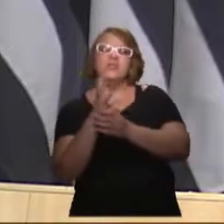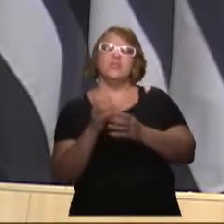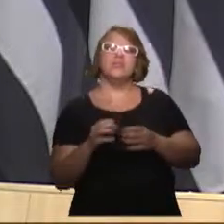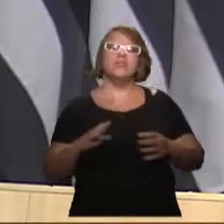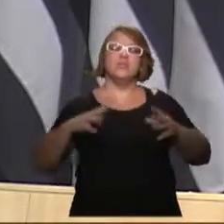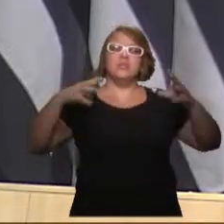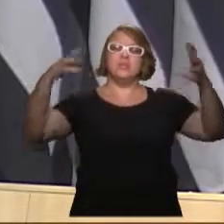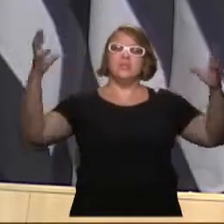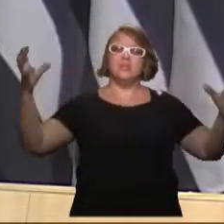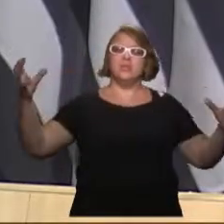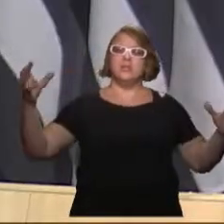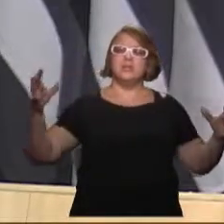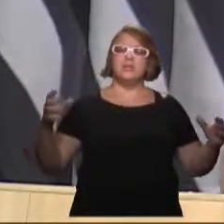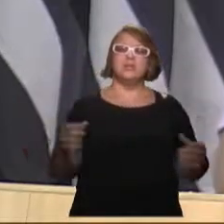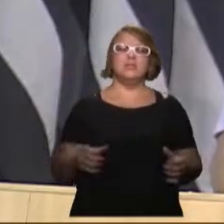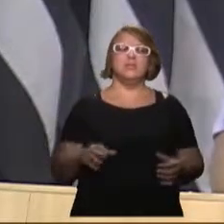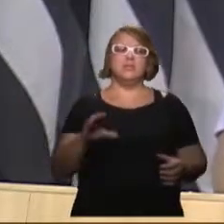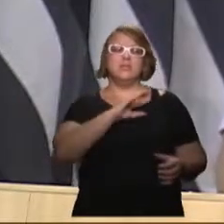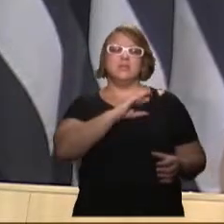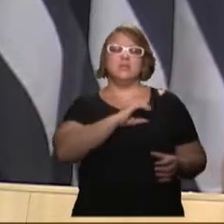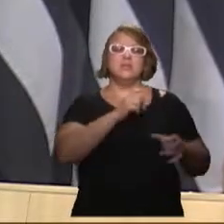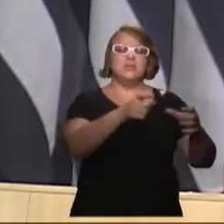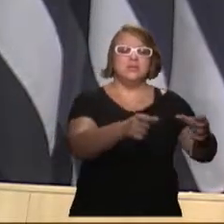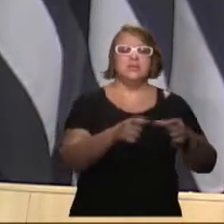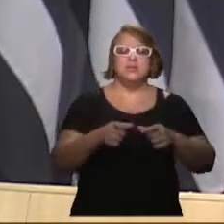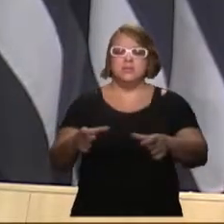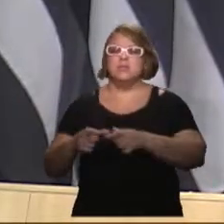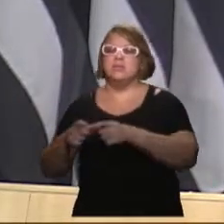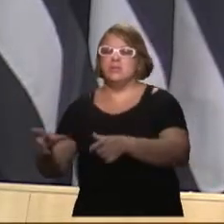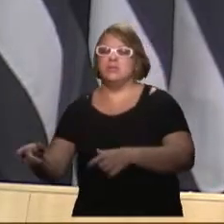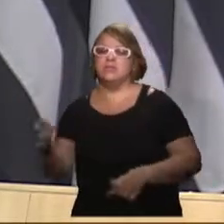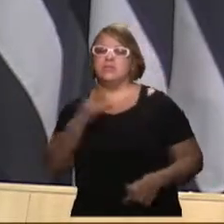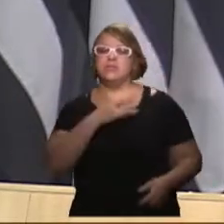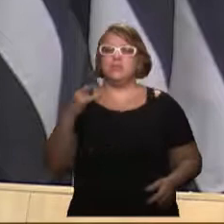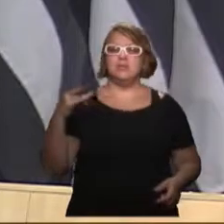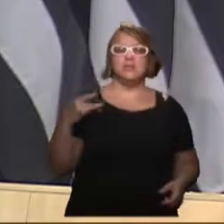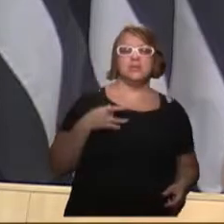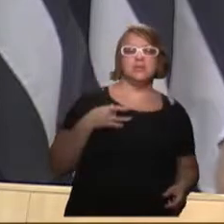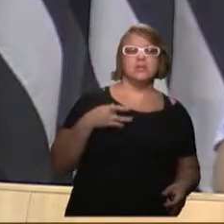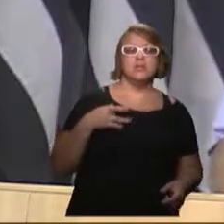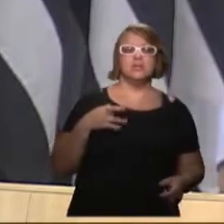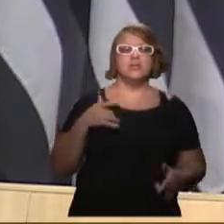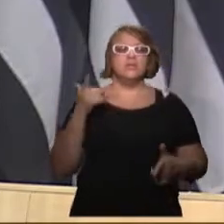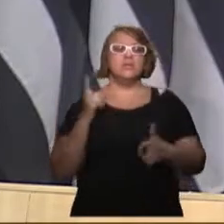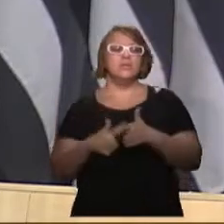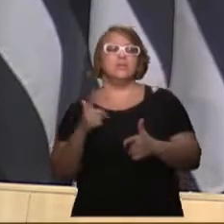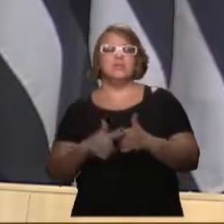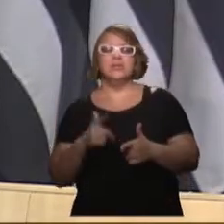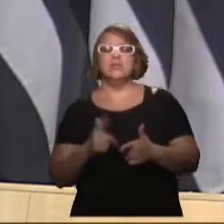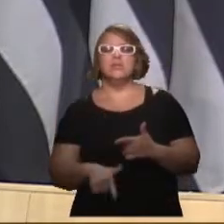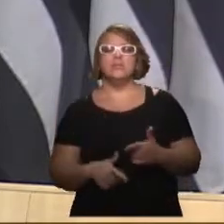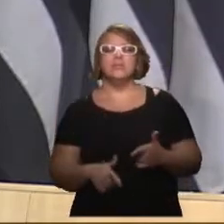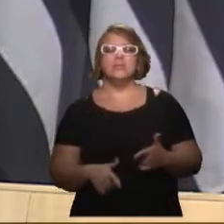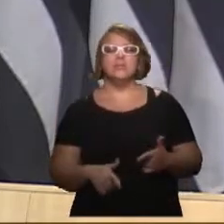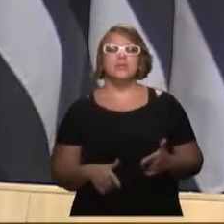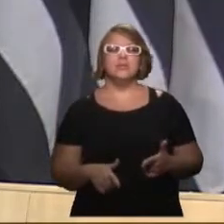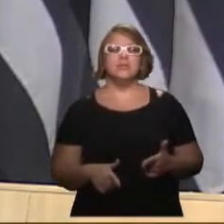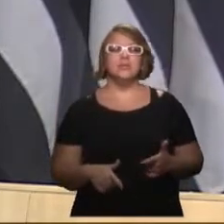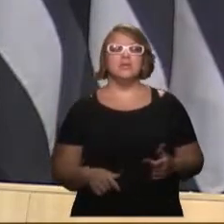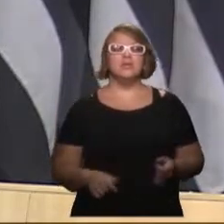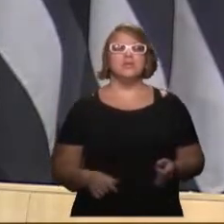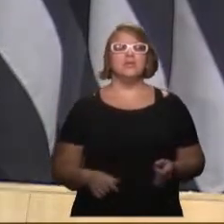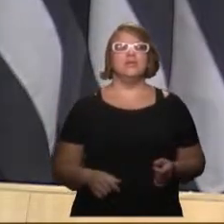problema. E eu não consigo fazer essa reflexão aqui na base. Por que será isso? Por causa de gestões